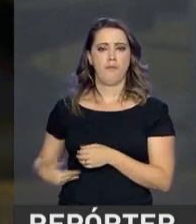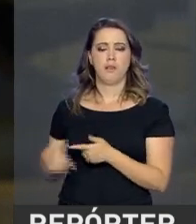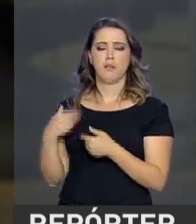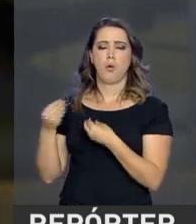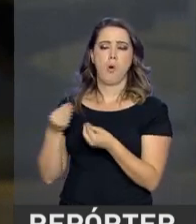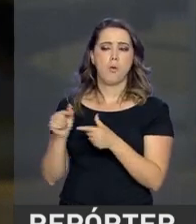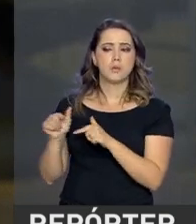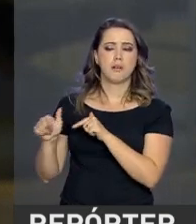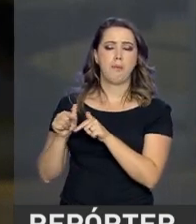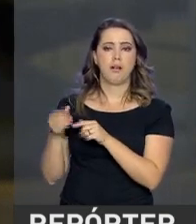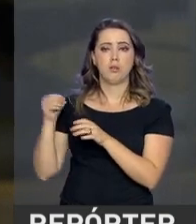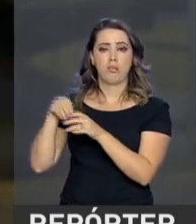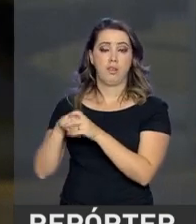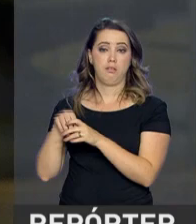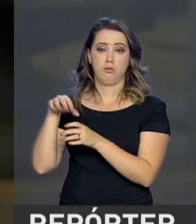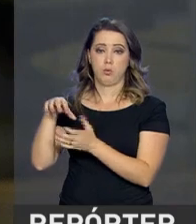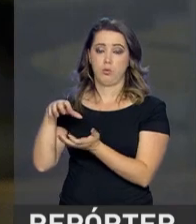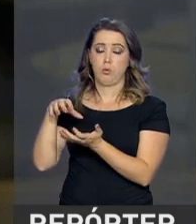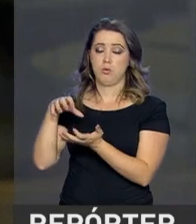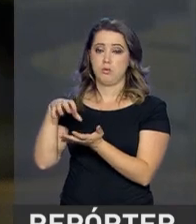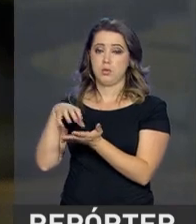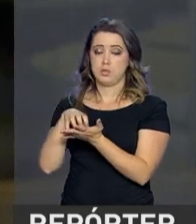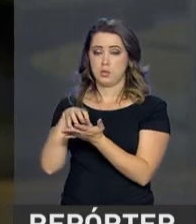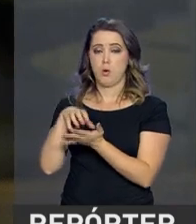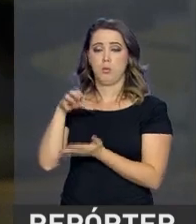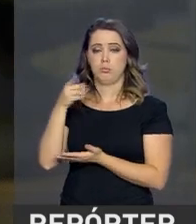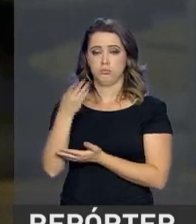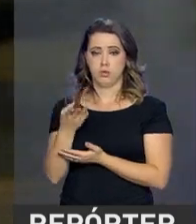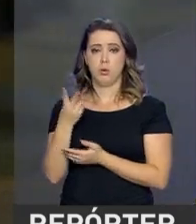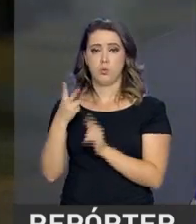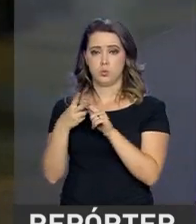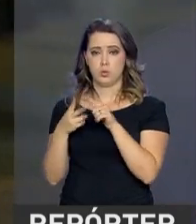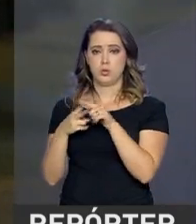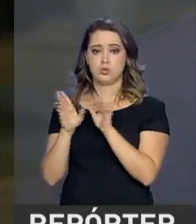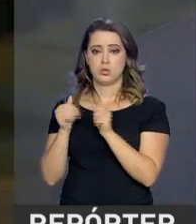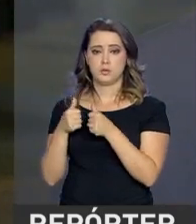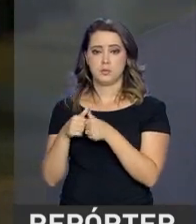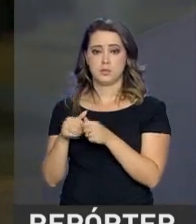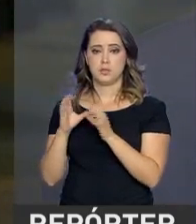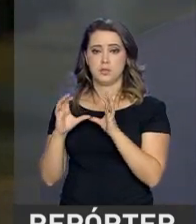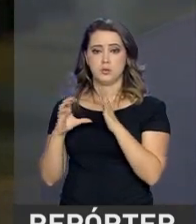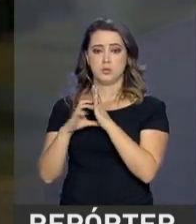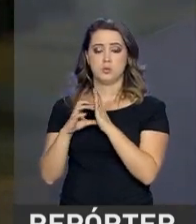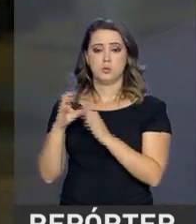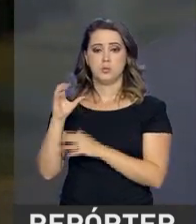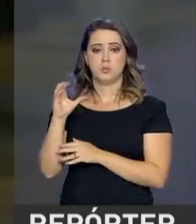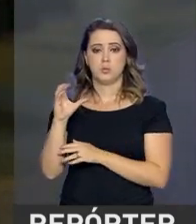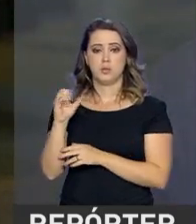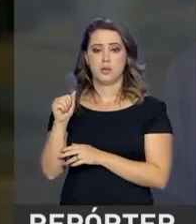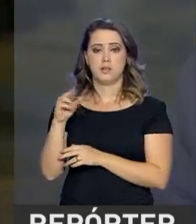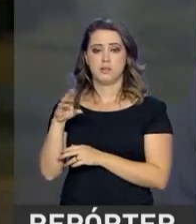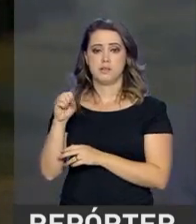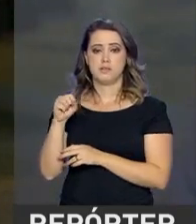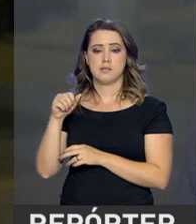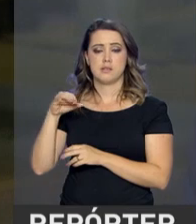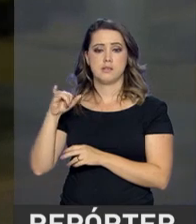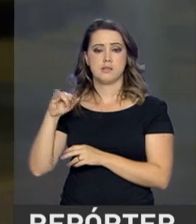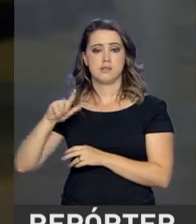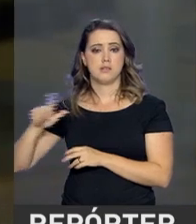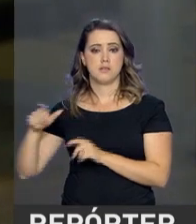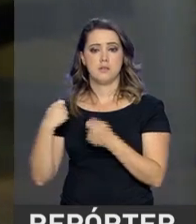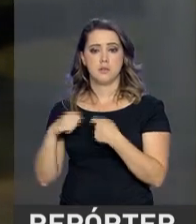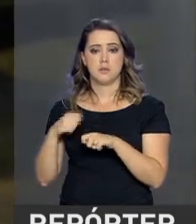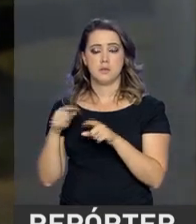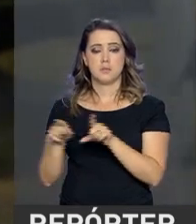funcional da casa essas duas peças já se encontram a casa civil e serão ainda a indicação dos tetos que vão